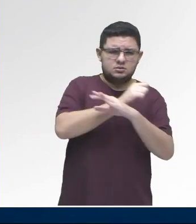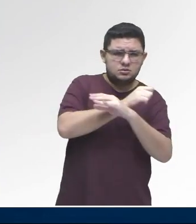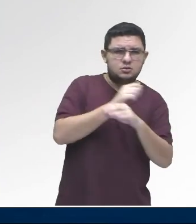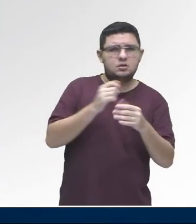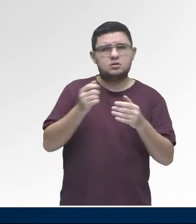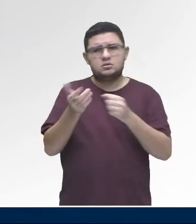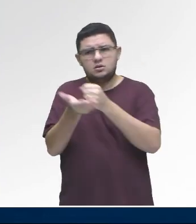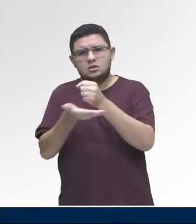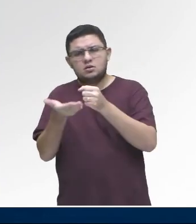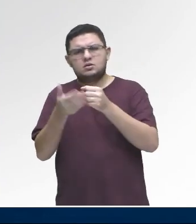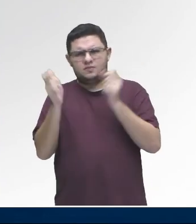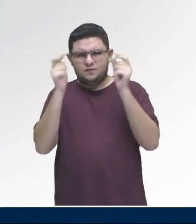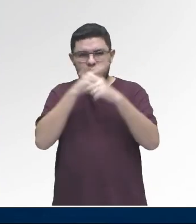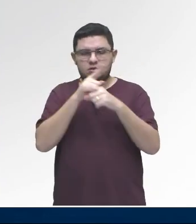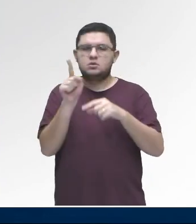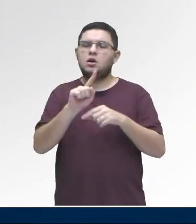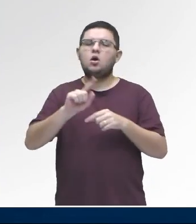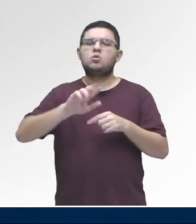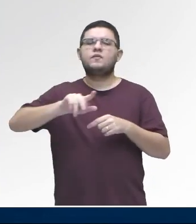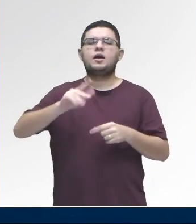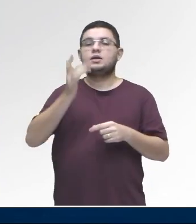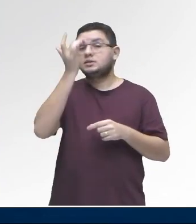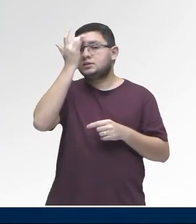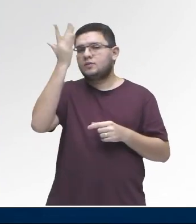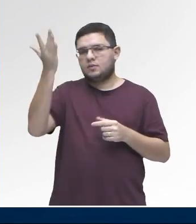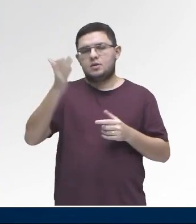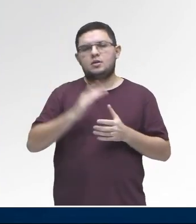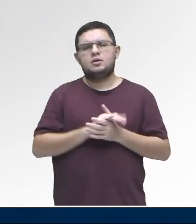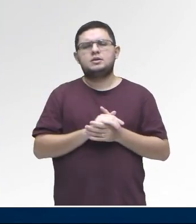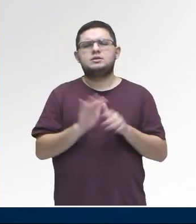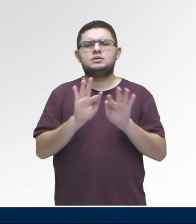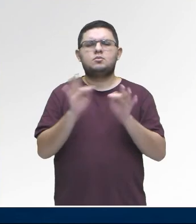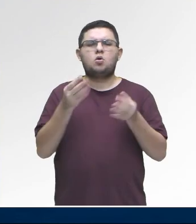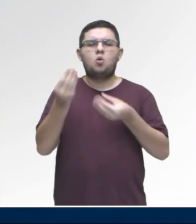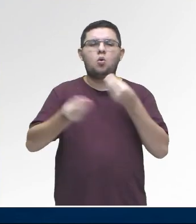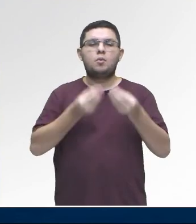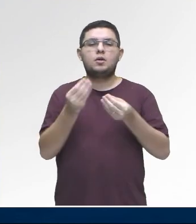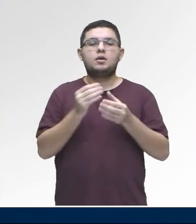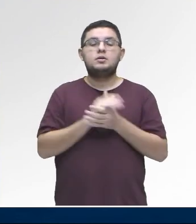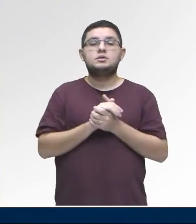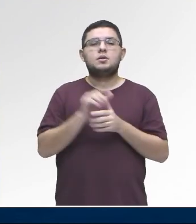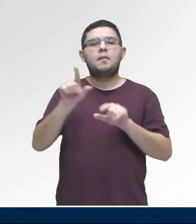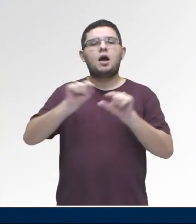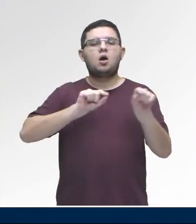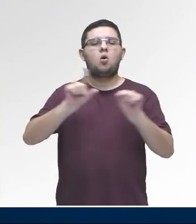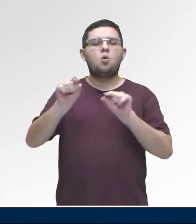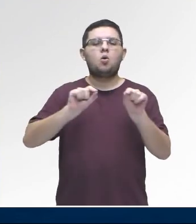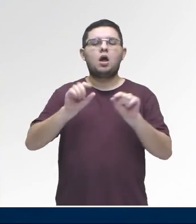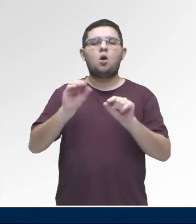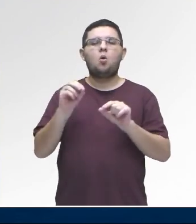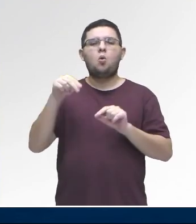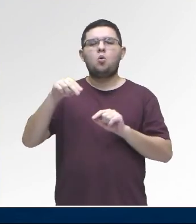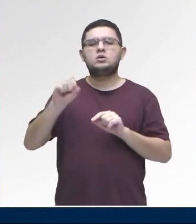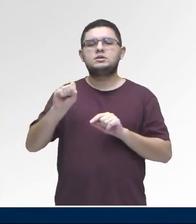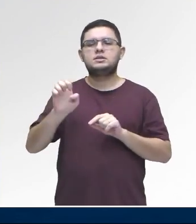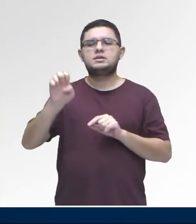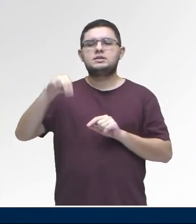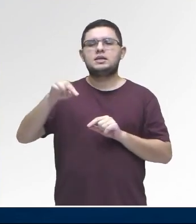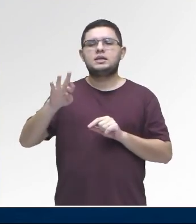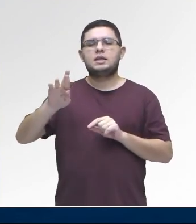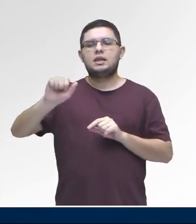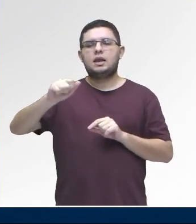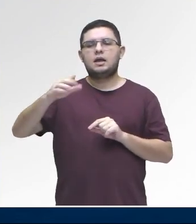coisa bem simples. O que você vai fazer? Você vai pegar as concentrações